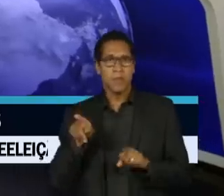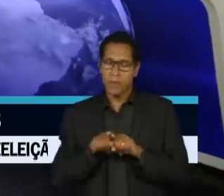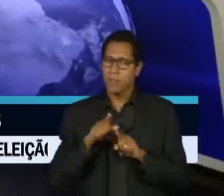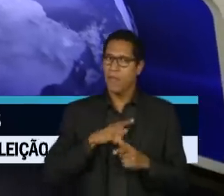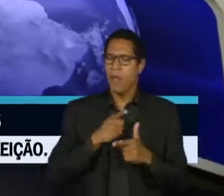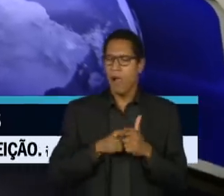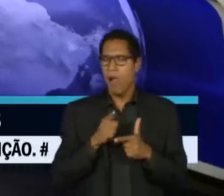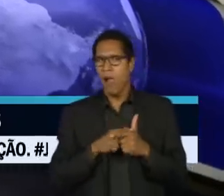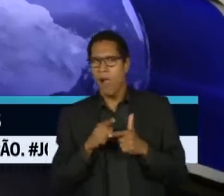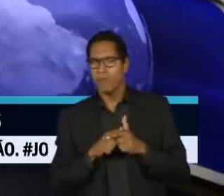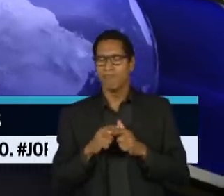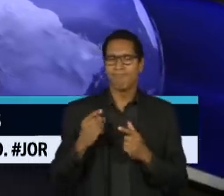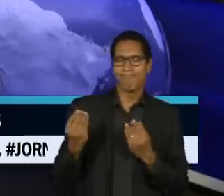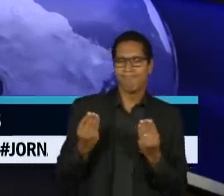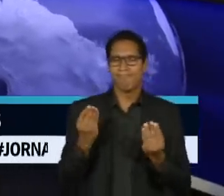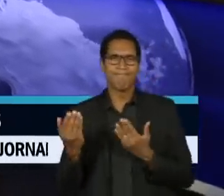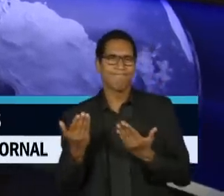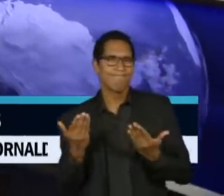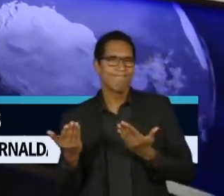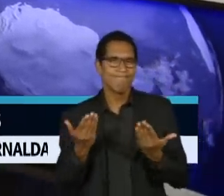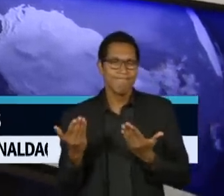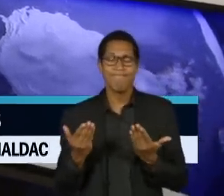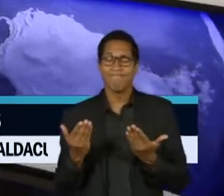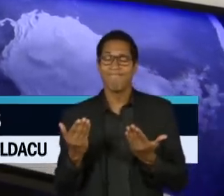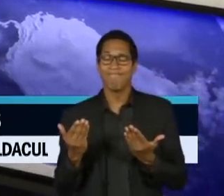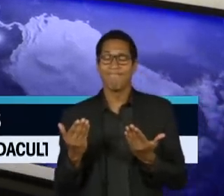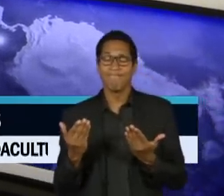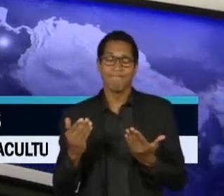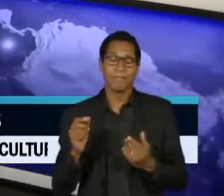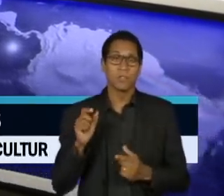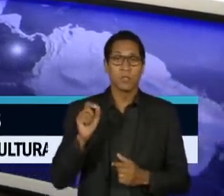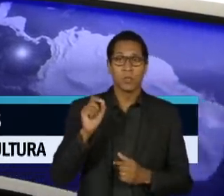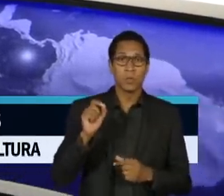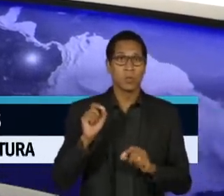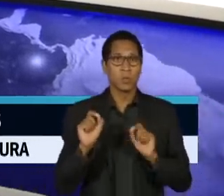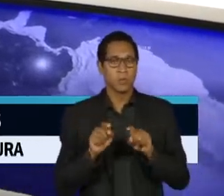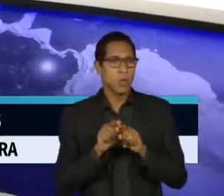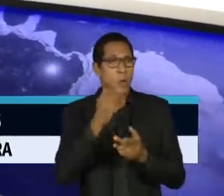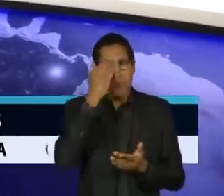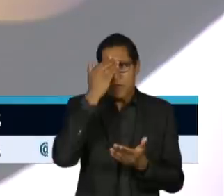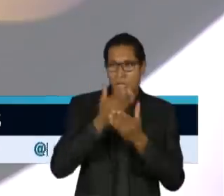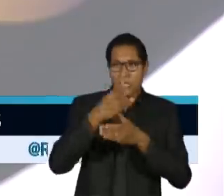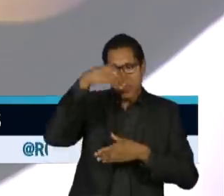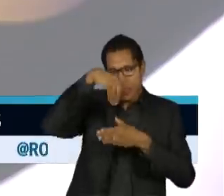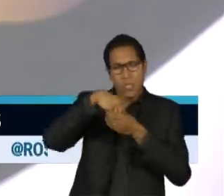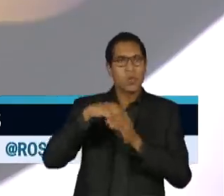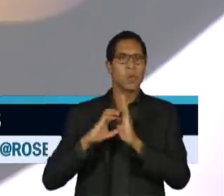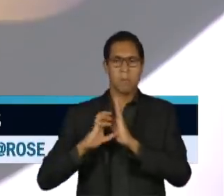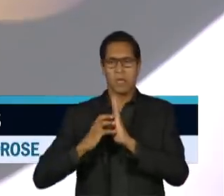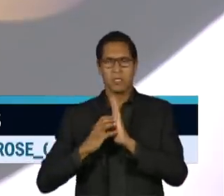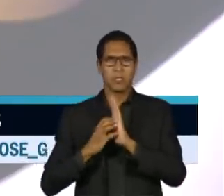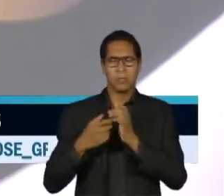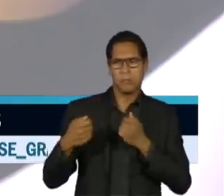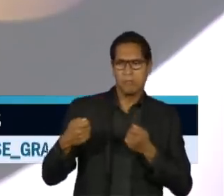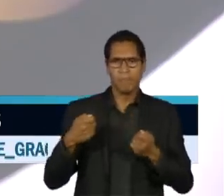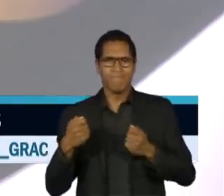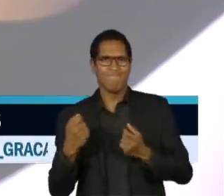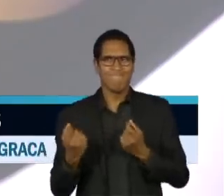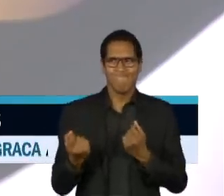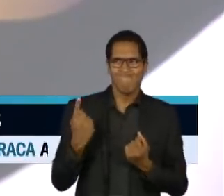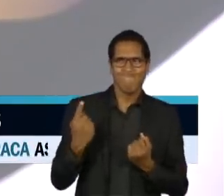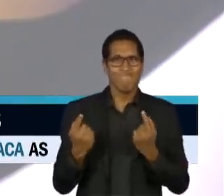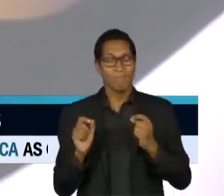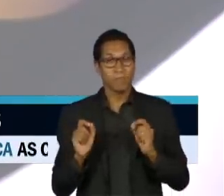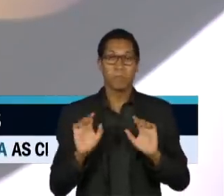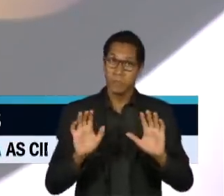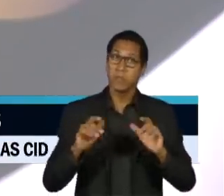problemas técnicos, onde transmitiu uma crise de confiança interna dentro do partido, e eu acho que o partido